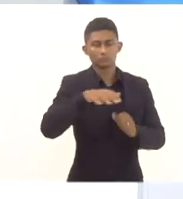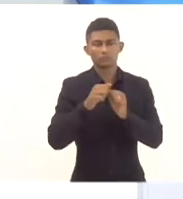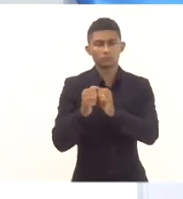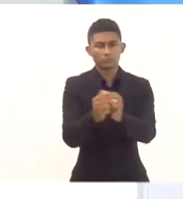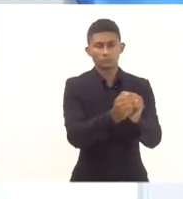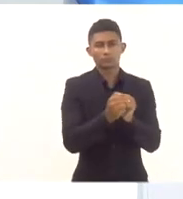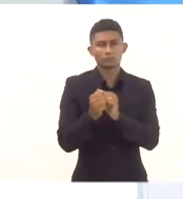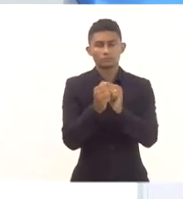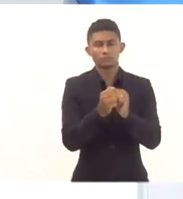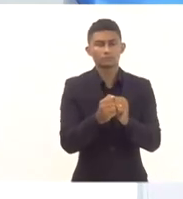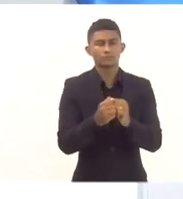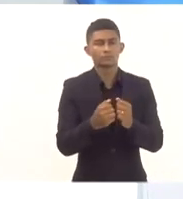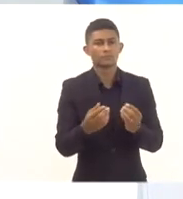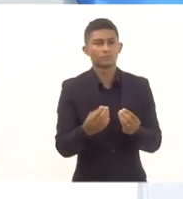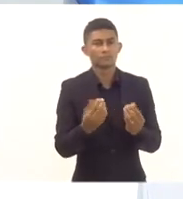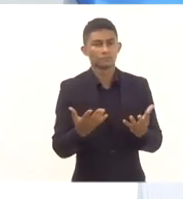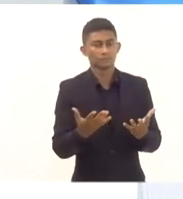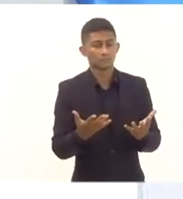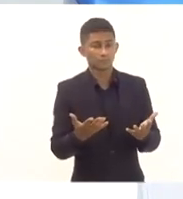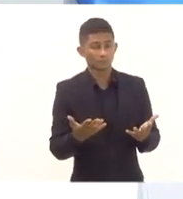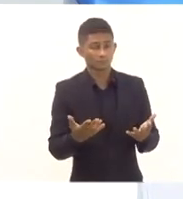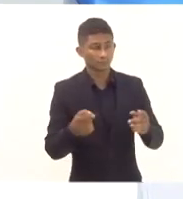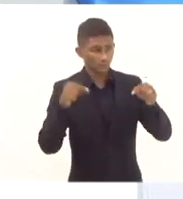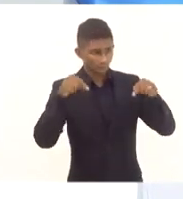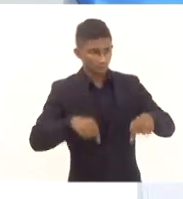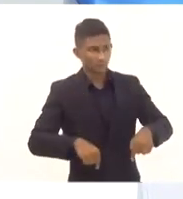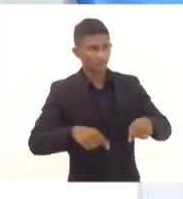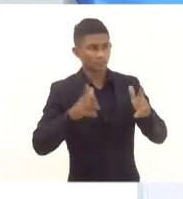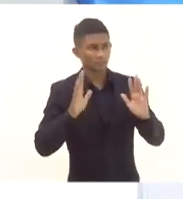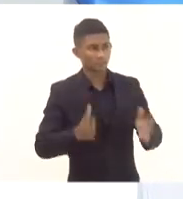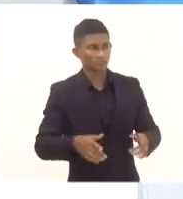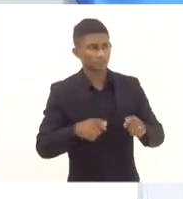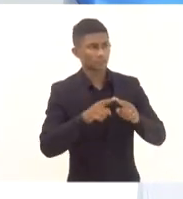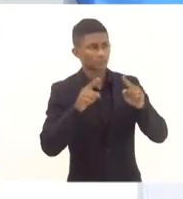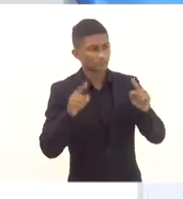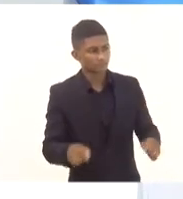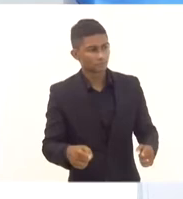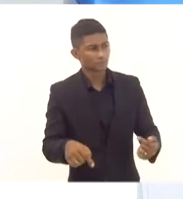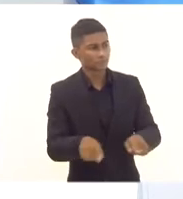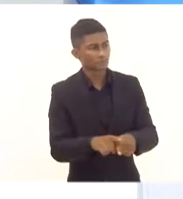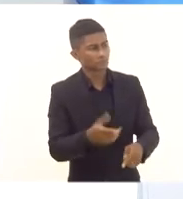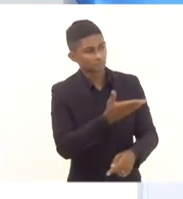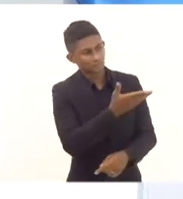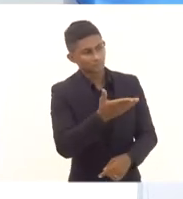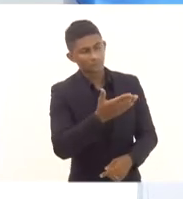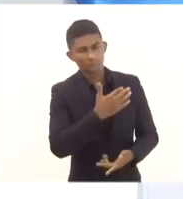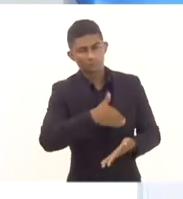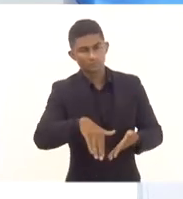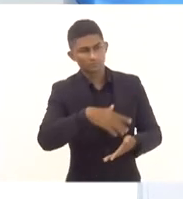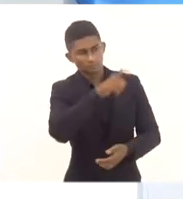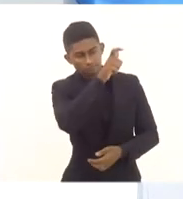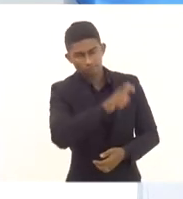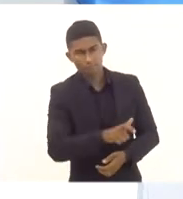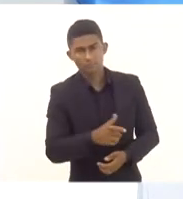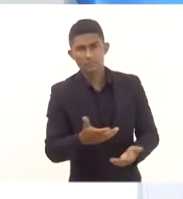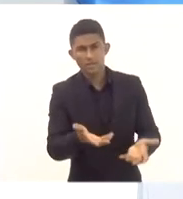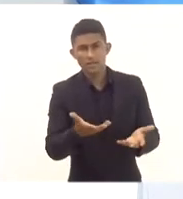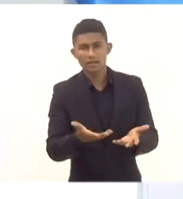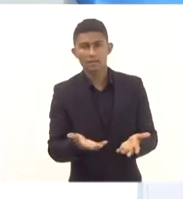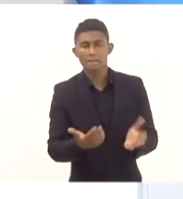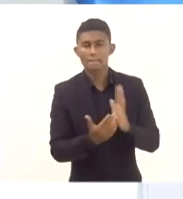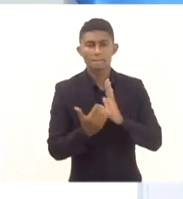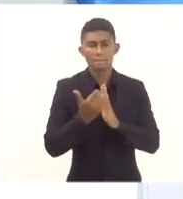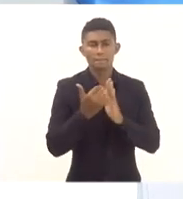depois dessa participação de hoje dos técnicos e de vossa senhoria a gente trabalhar Mais especificamente algumas